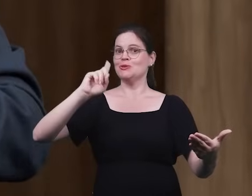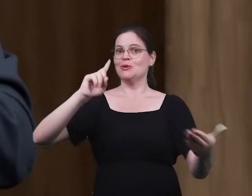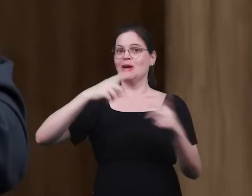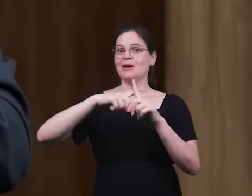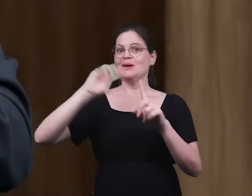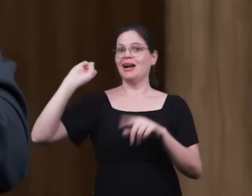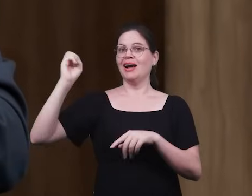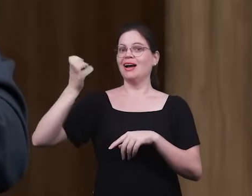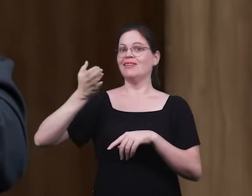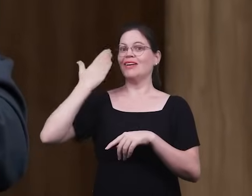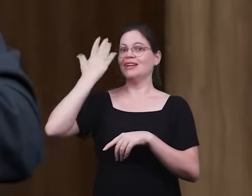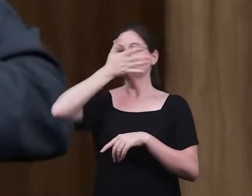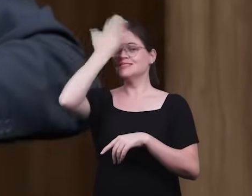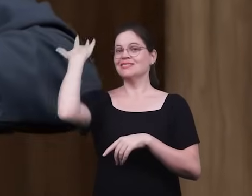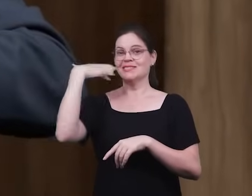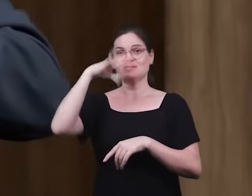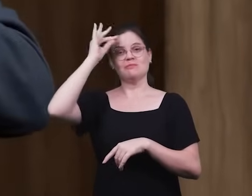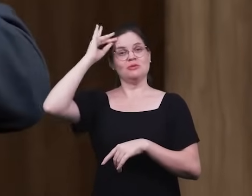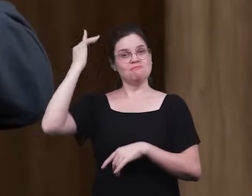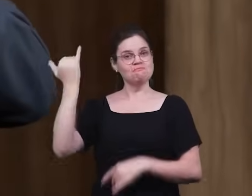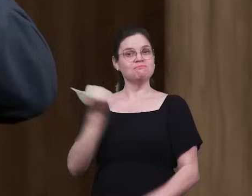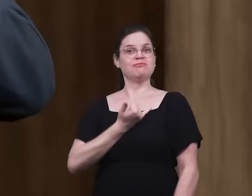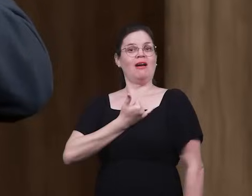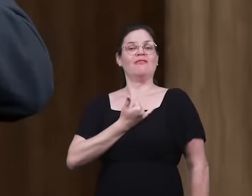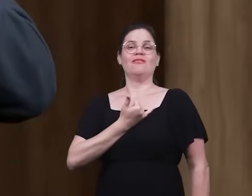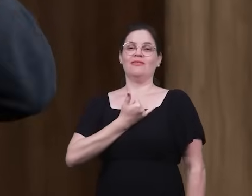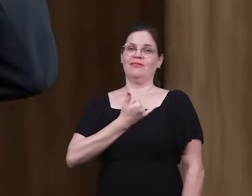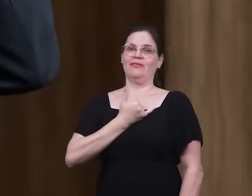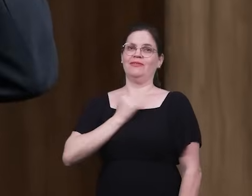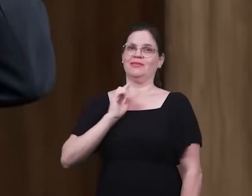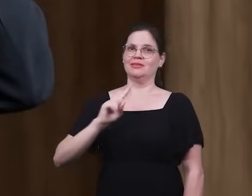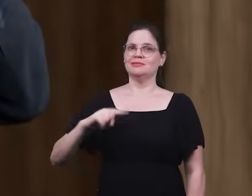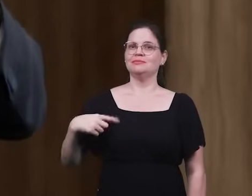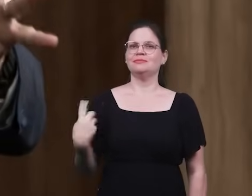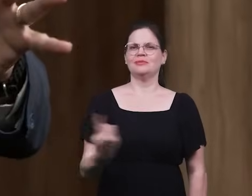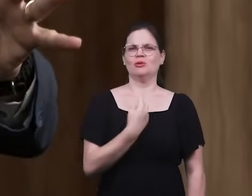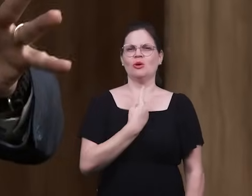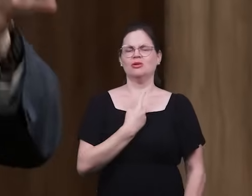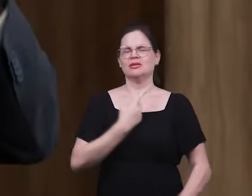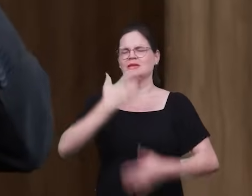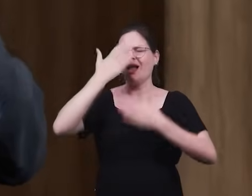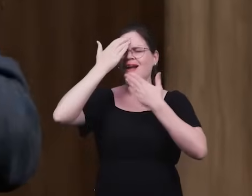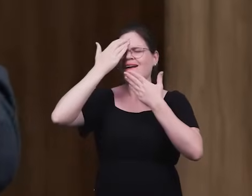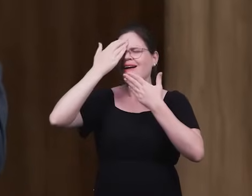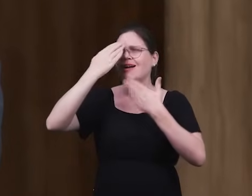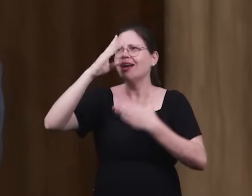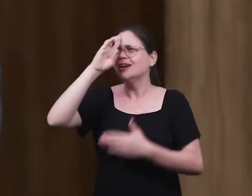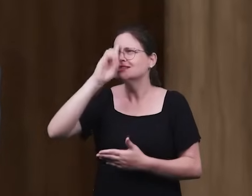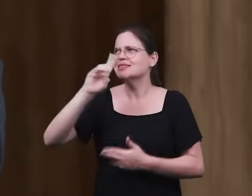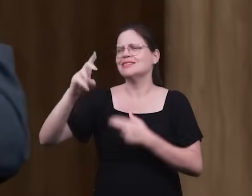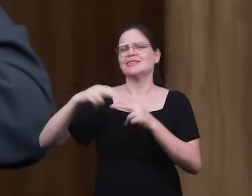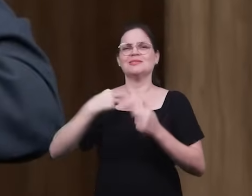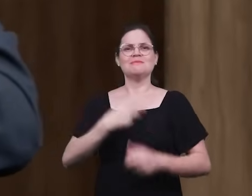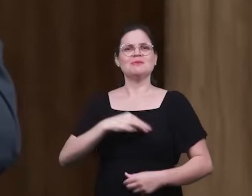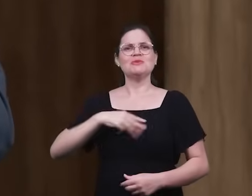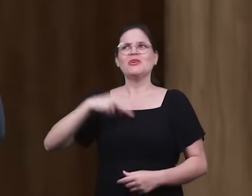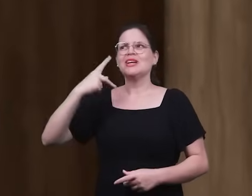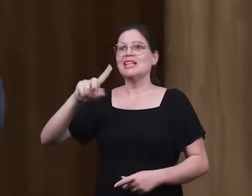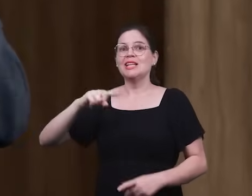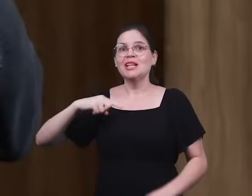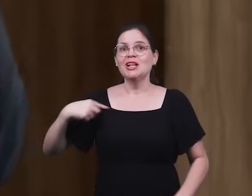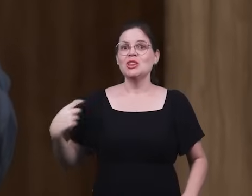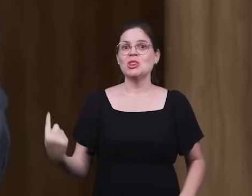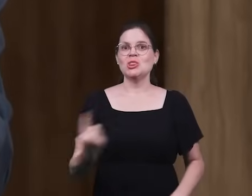a revelação do Espírito Santo então nós estamos graças a Deus E pela misericórdia dele nós